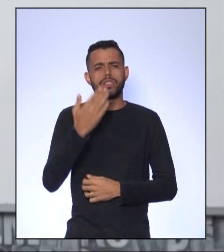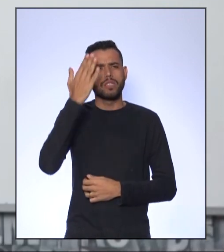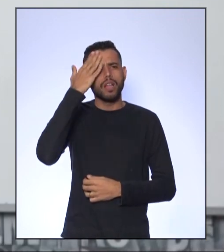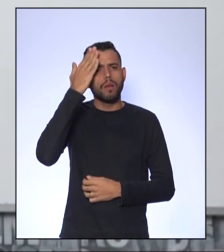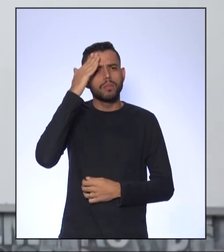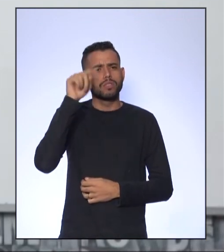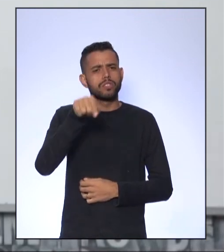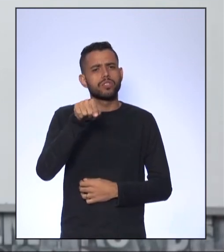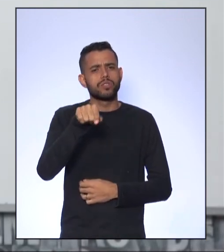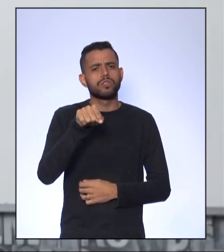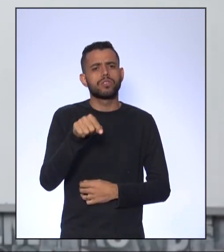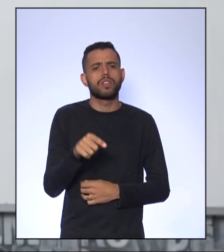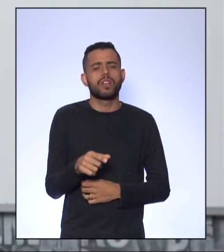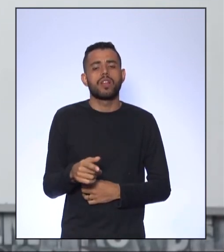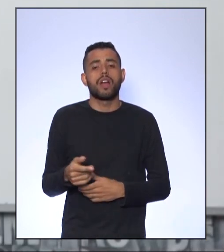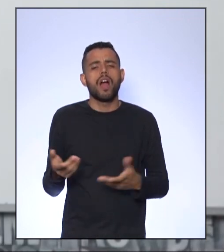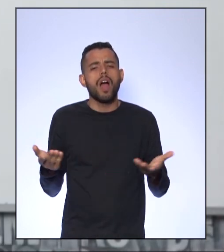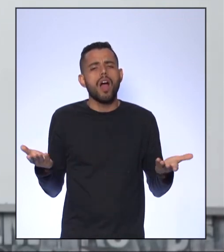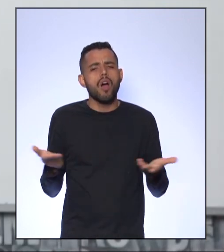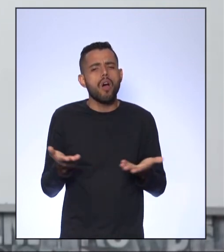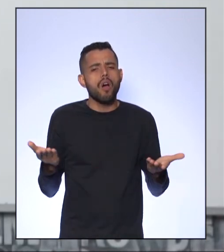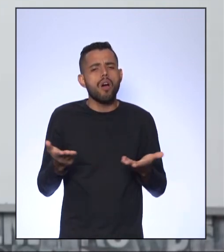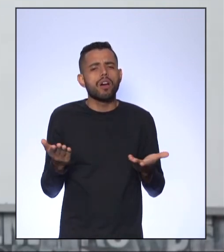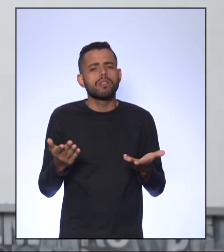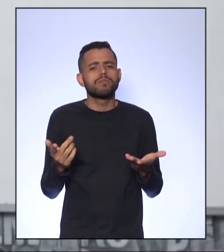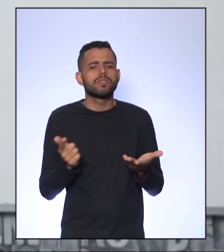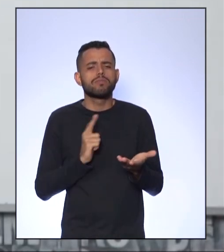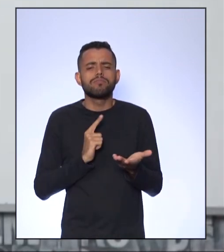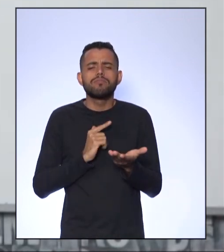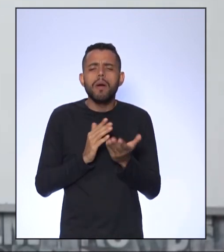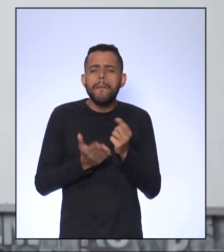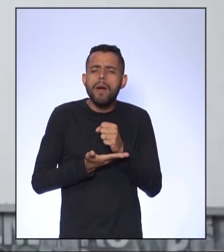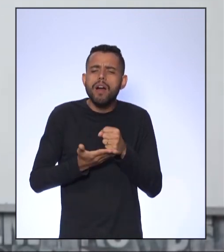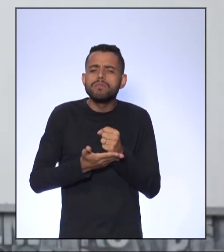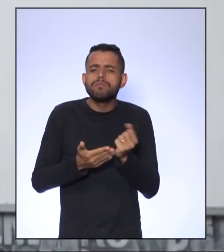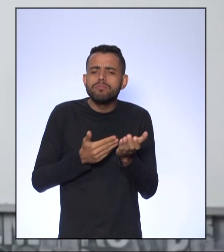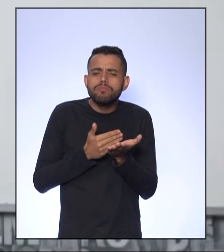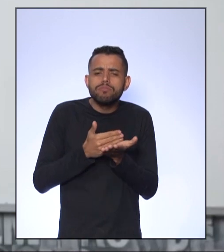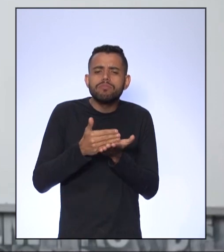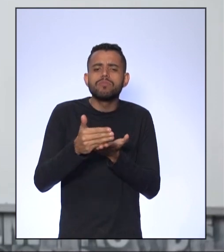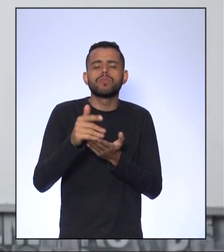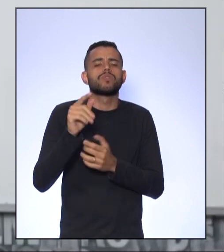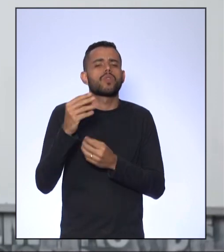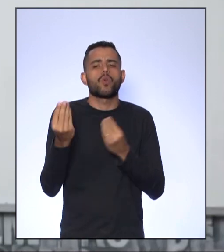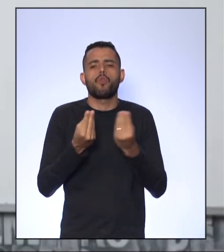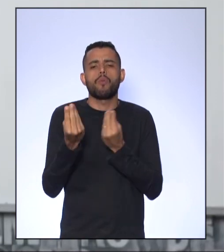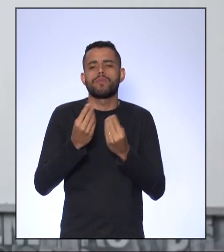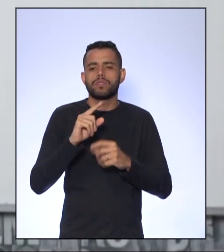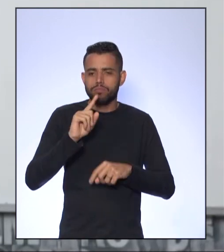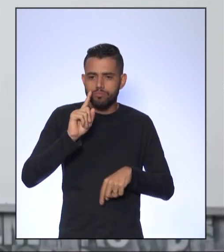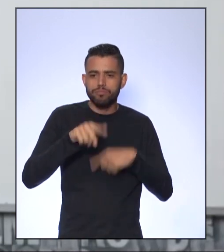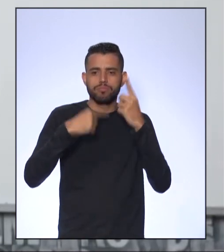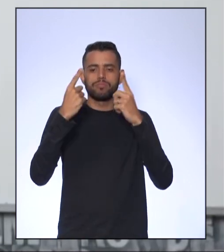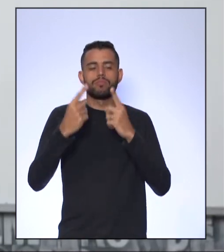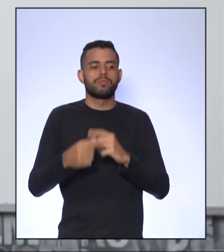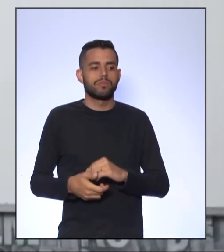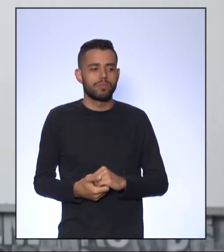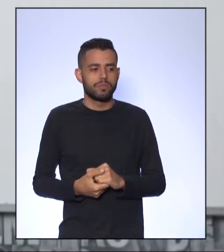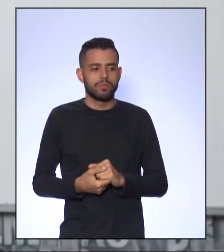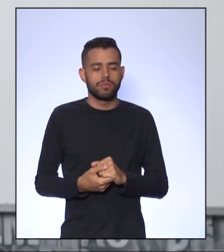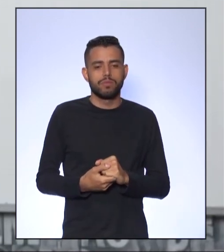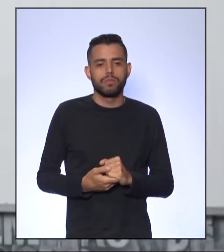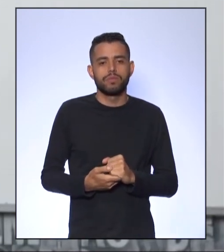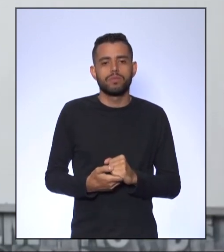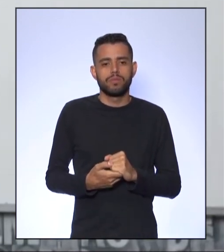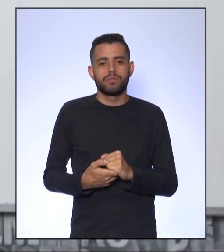nós temos uma pequena introdução do que vai ser este renascimento, tá? Agora eu vou sair da frente